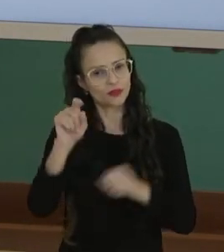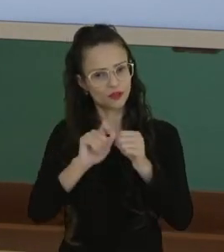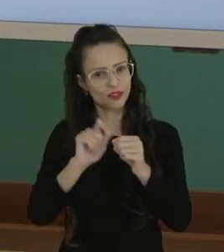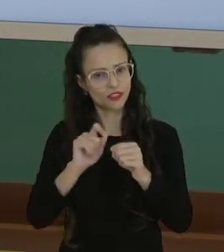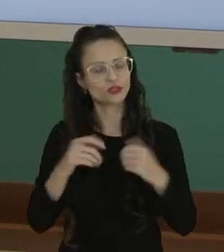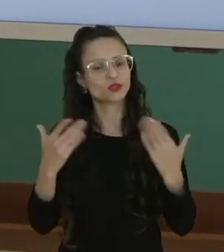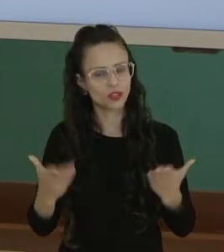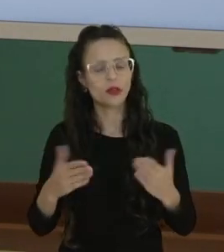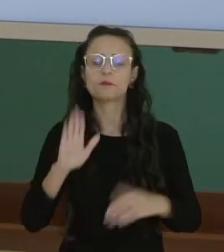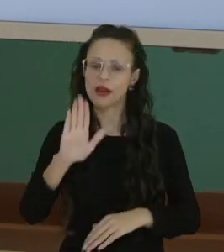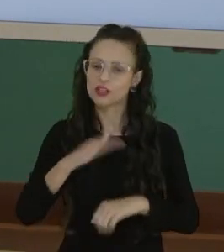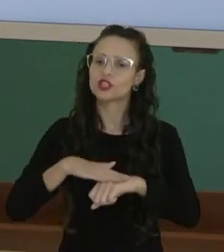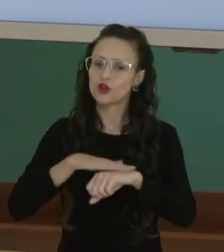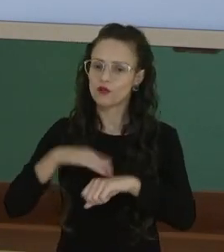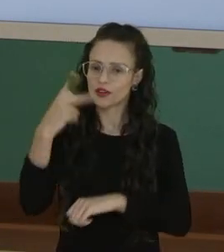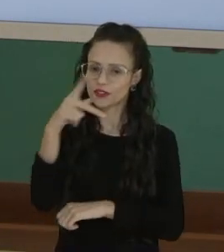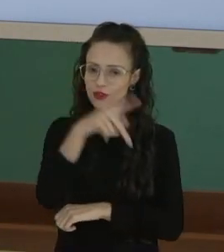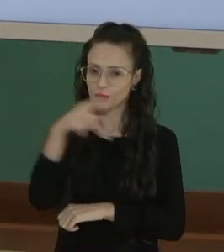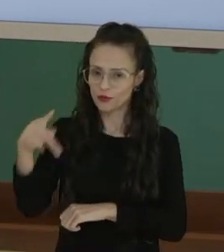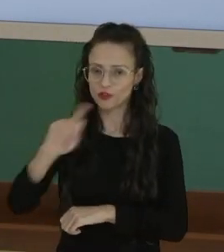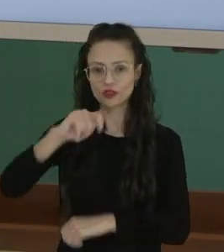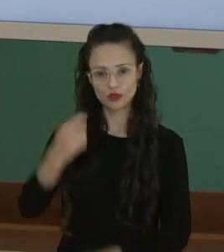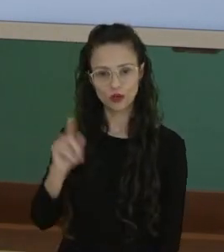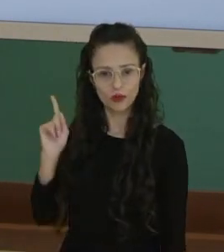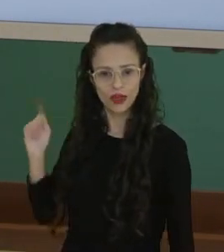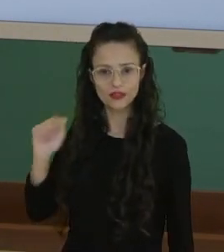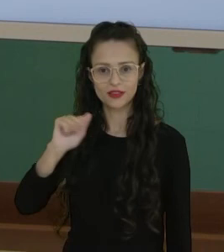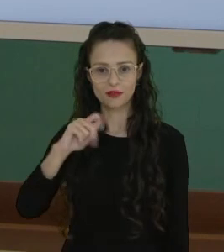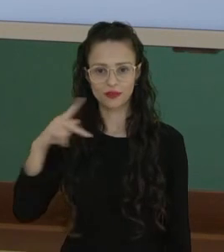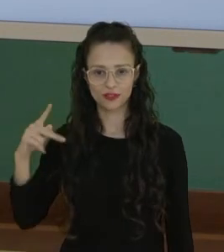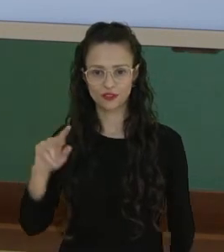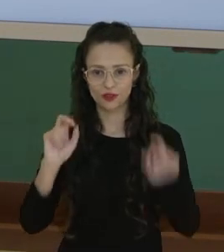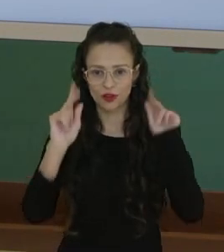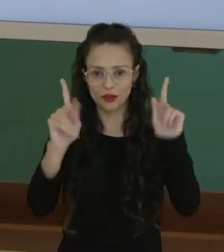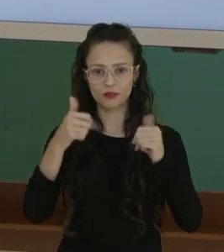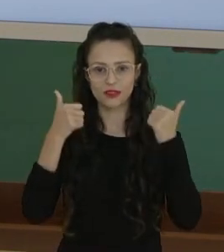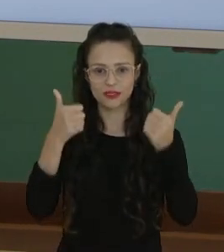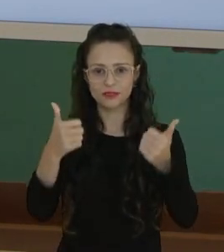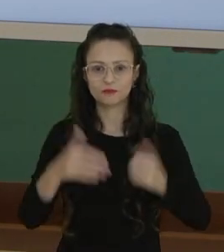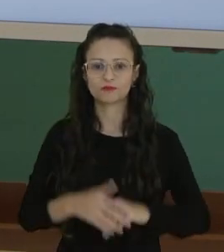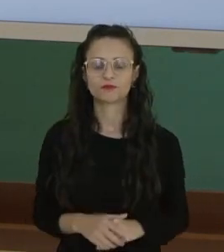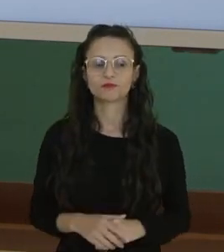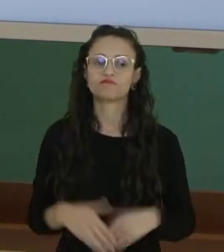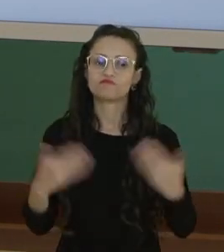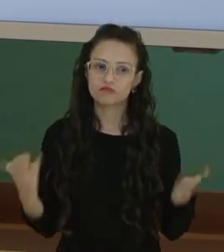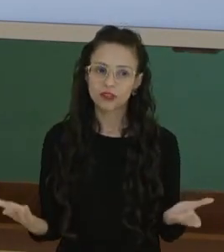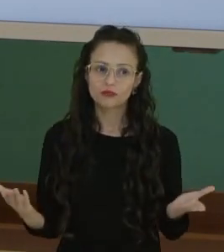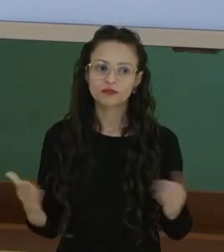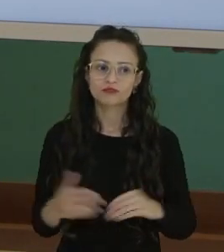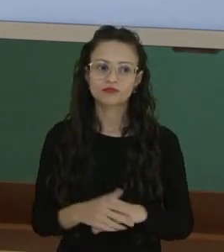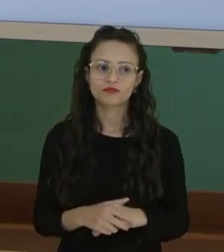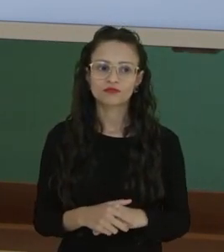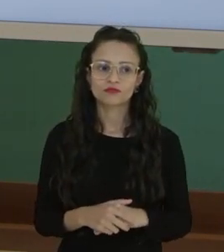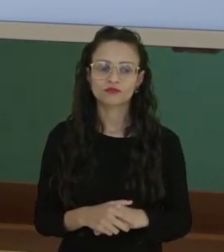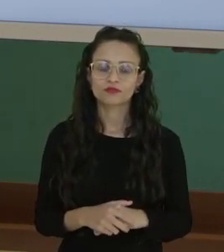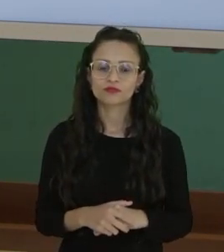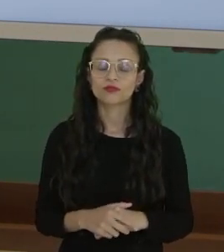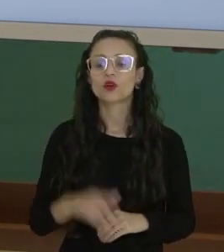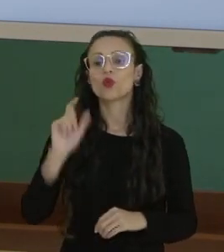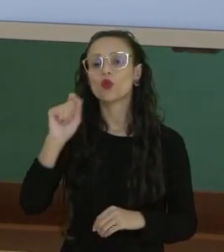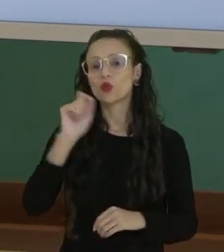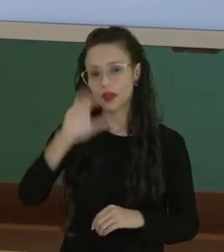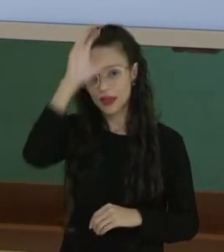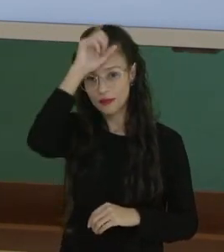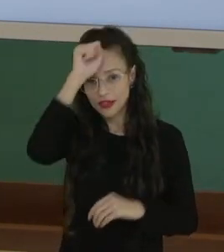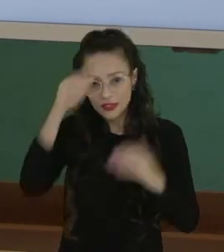Mas, converse com o seu professor sobre esse aplicativo, beleza? Então, vamos lá. O que a gente